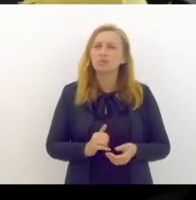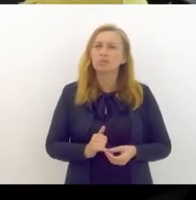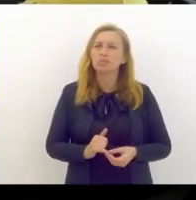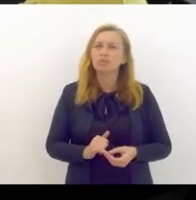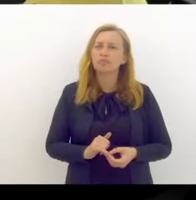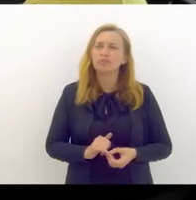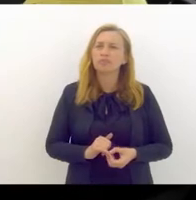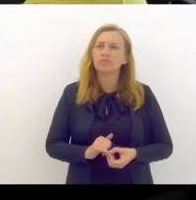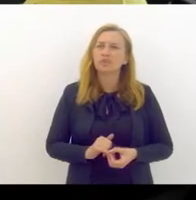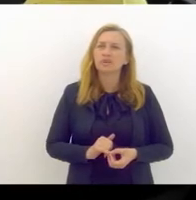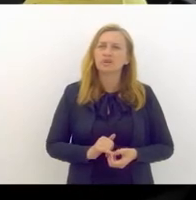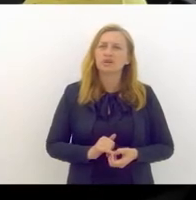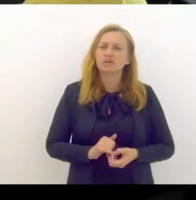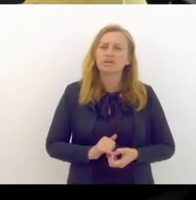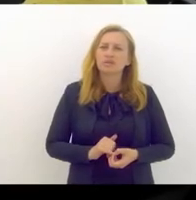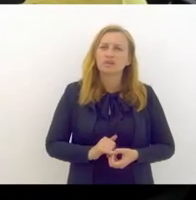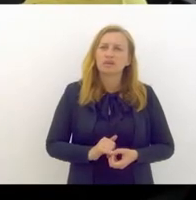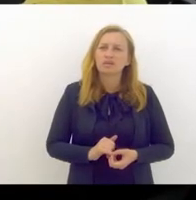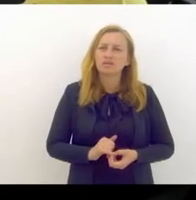Quero